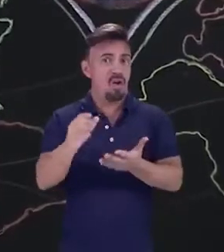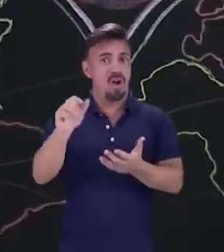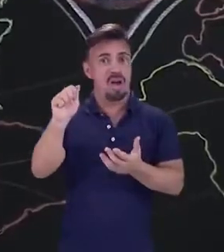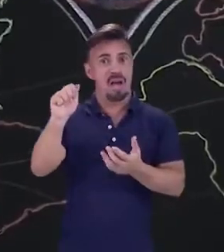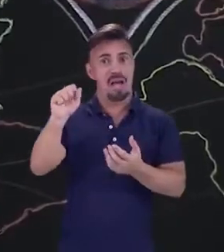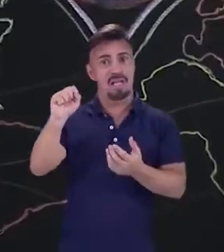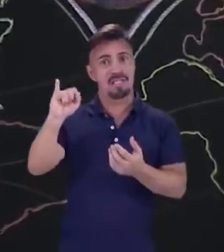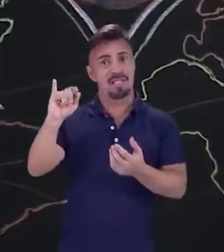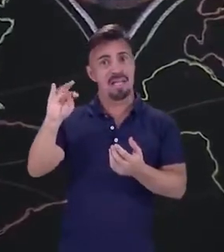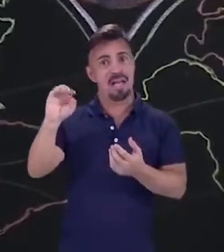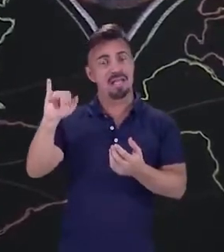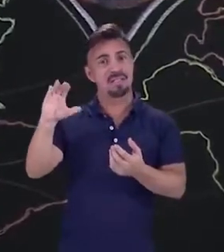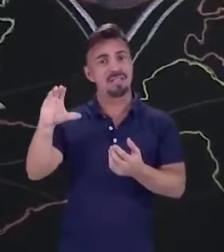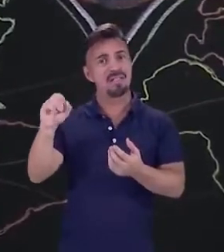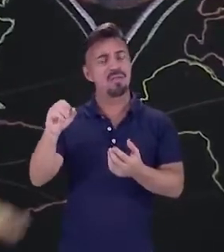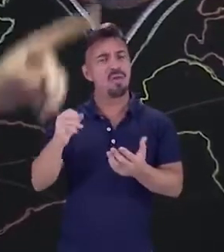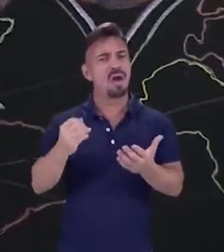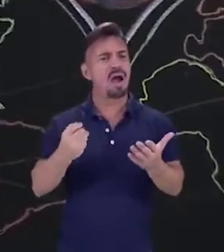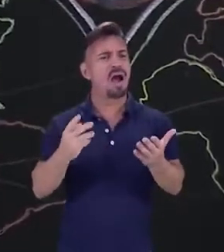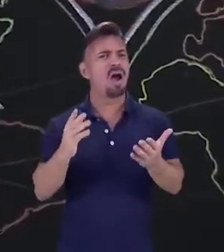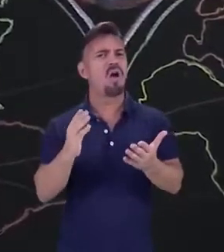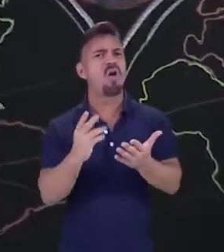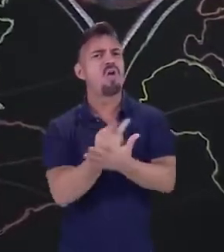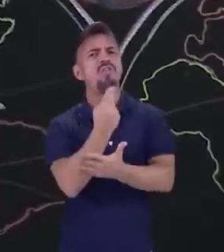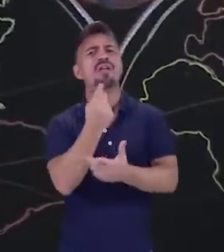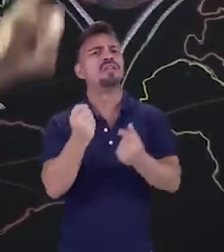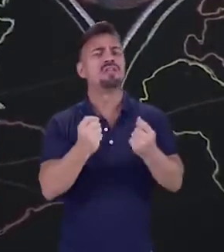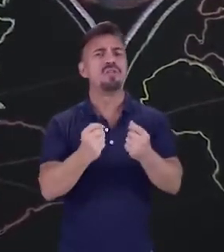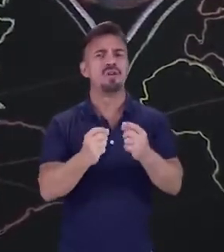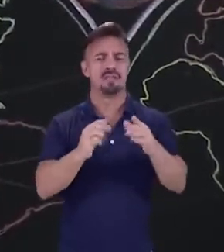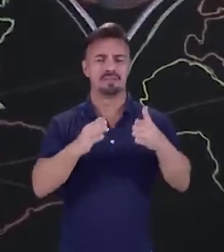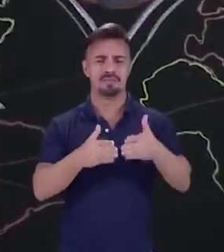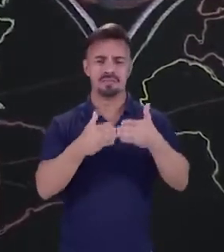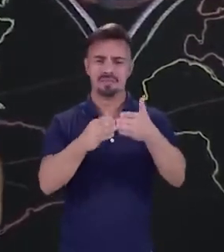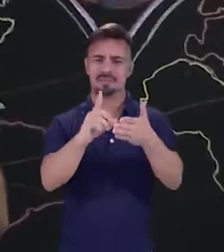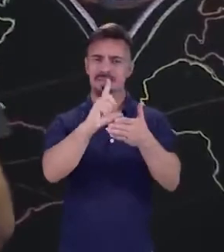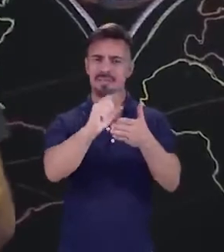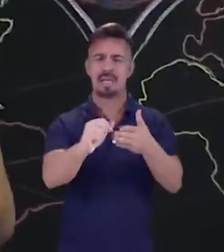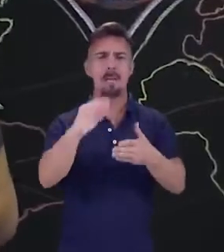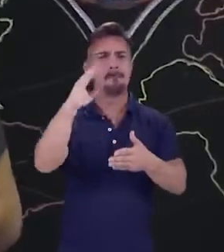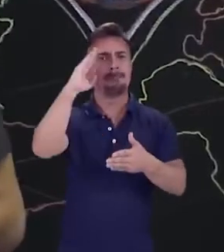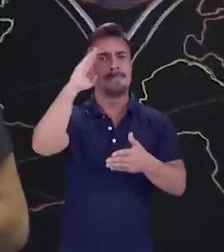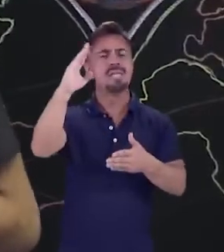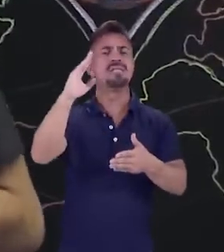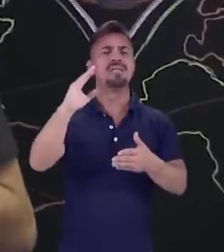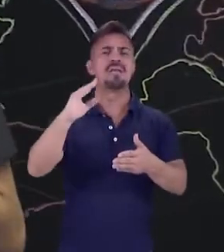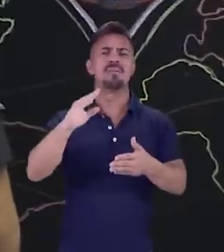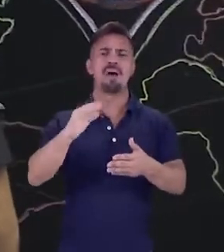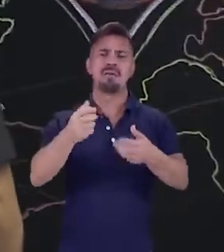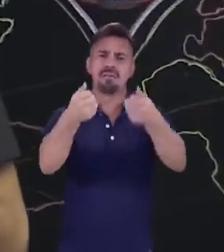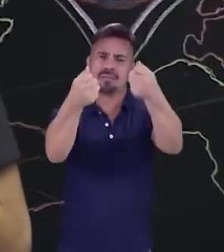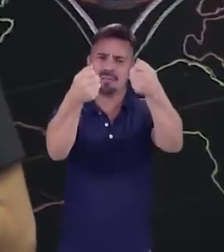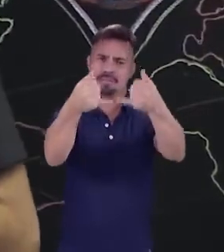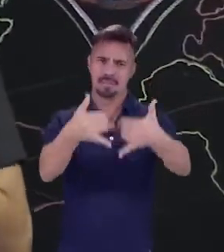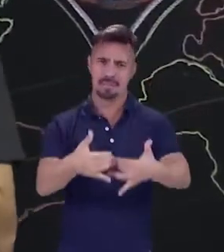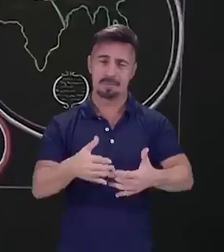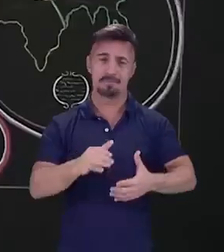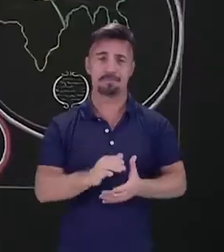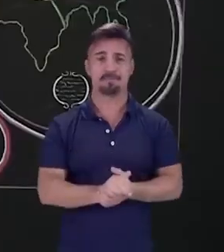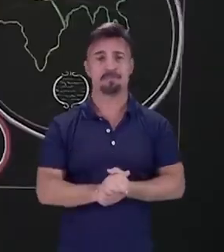processo de encontro, ele acontece com as grandes navegações. Esse é o ponto principal que eu gostaria de frisar com